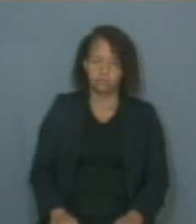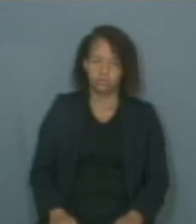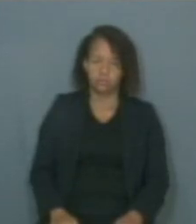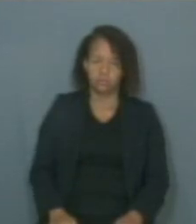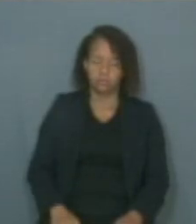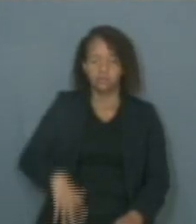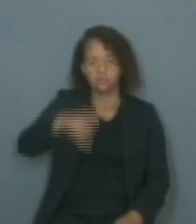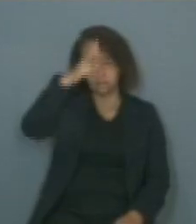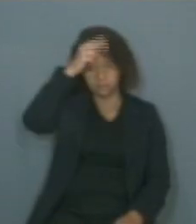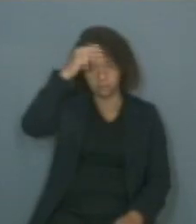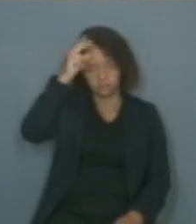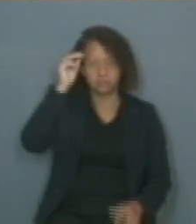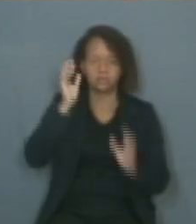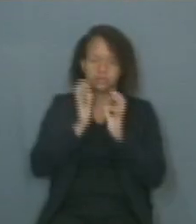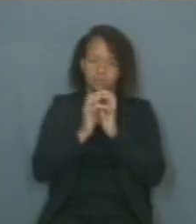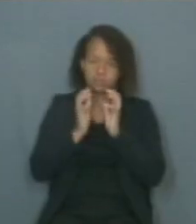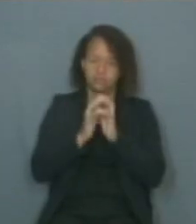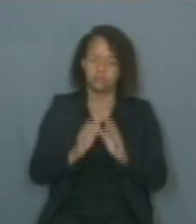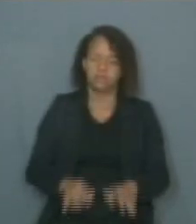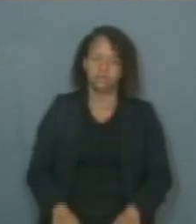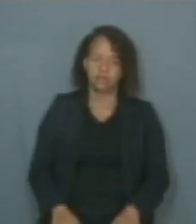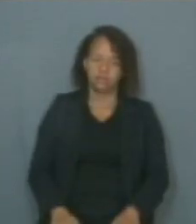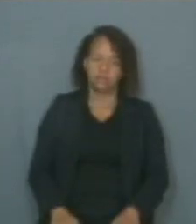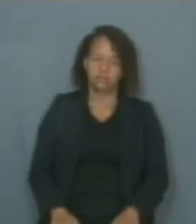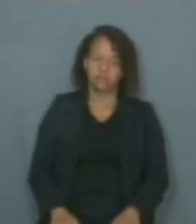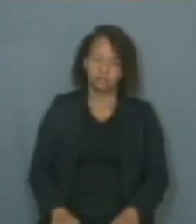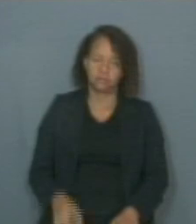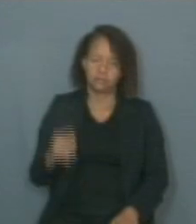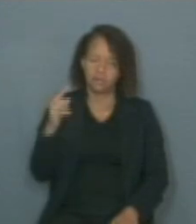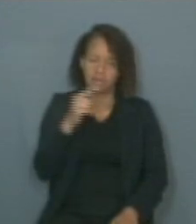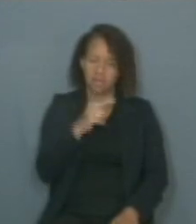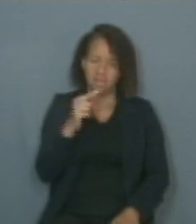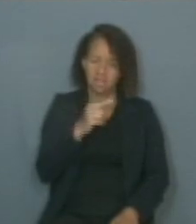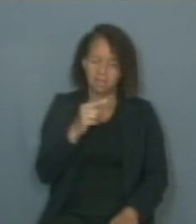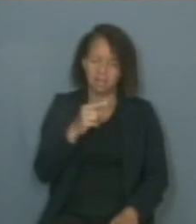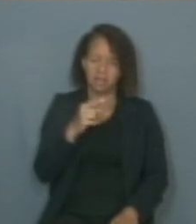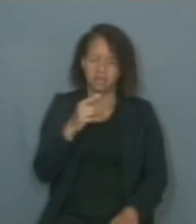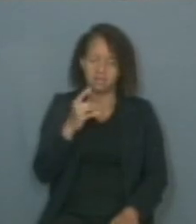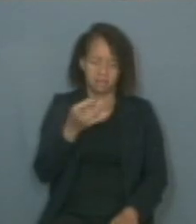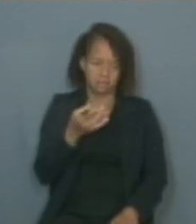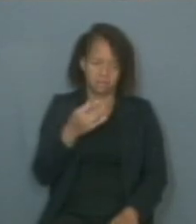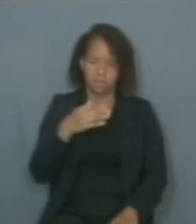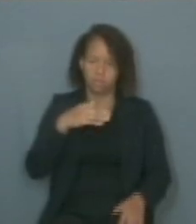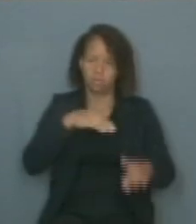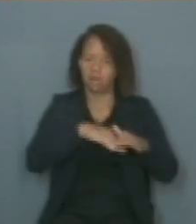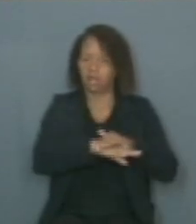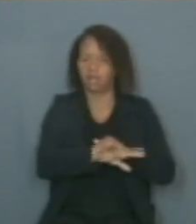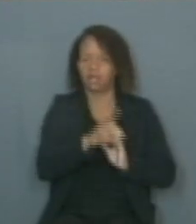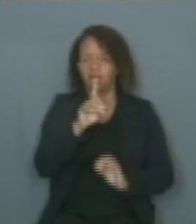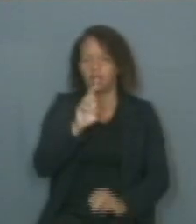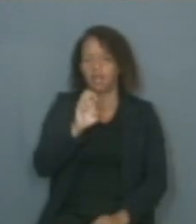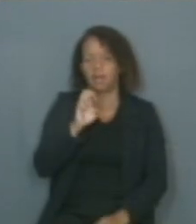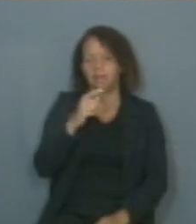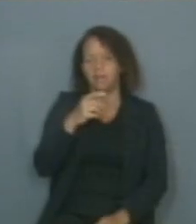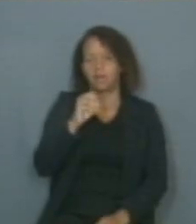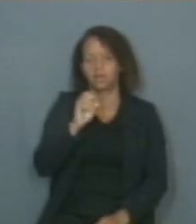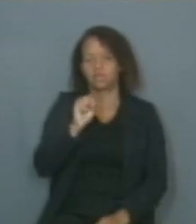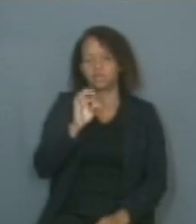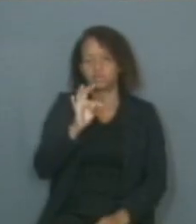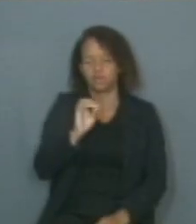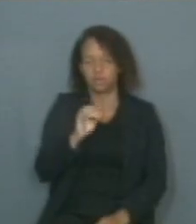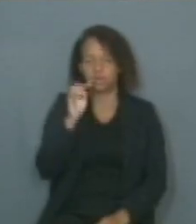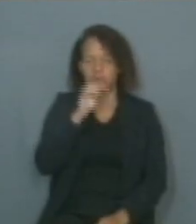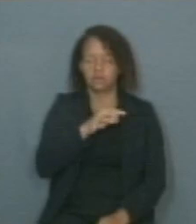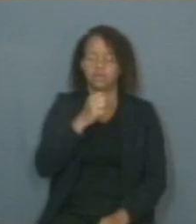O prefeito do Recife. Afinal, isso é um depósito da prefeitura. Não é à toa que